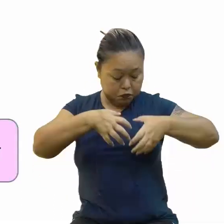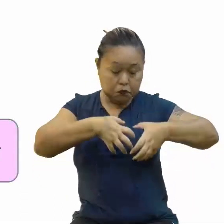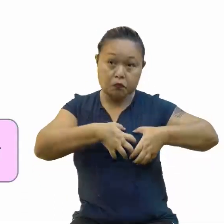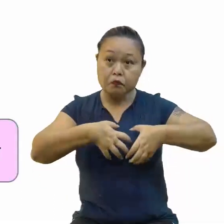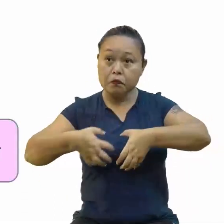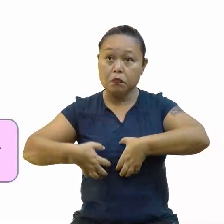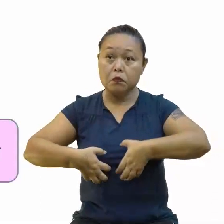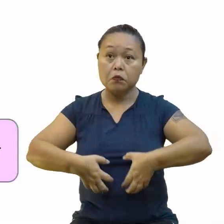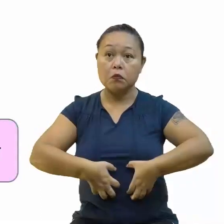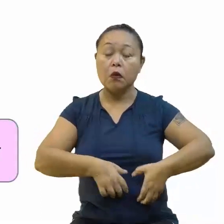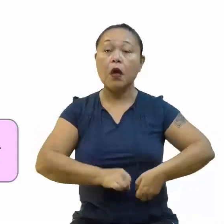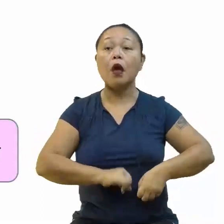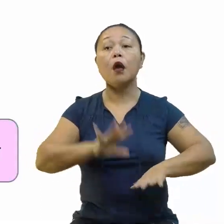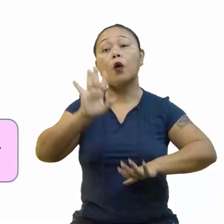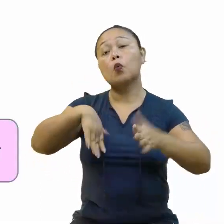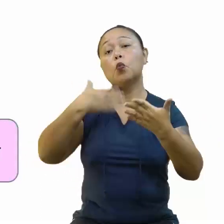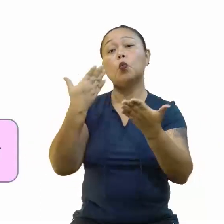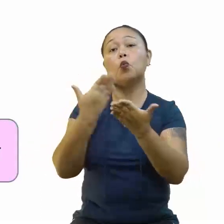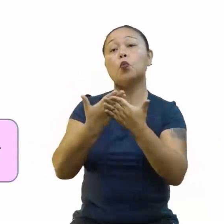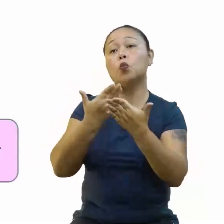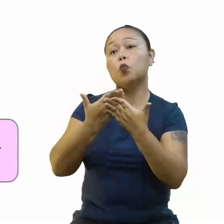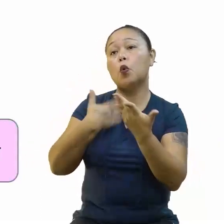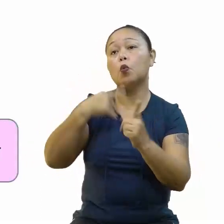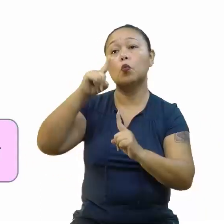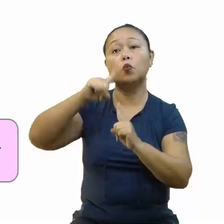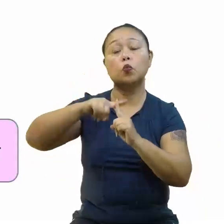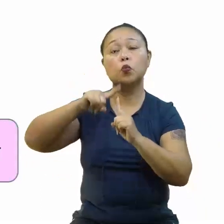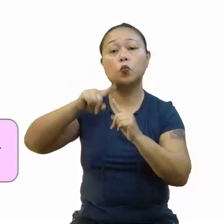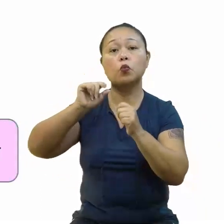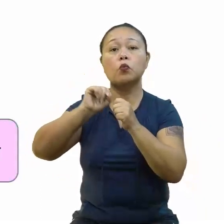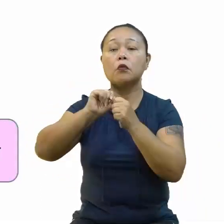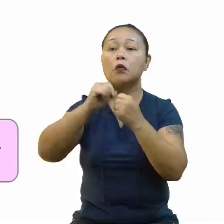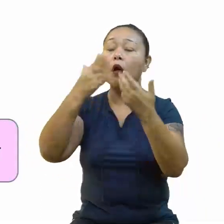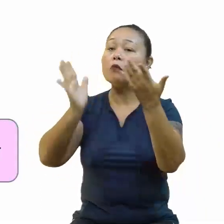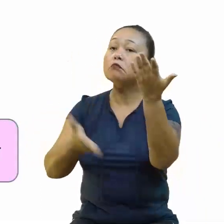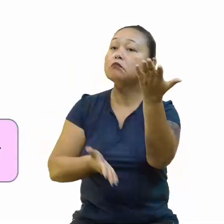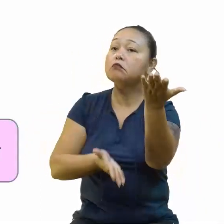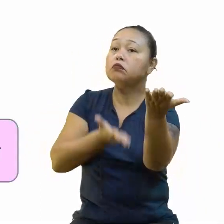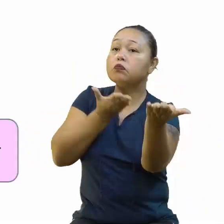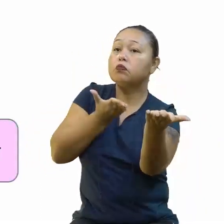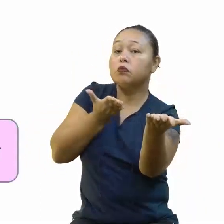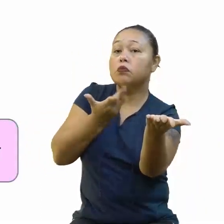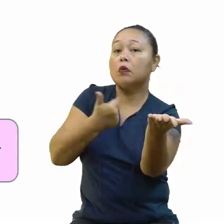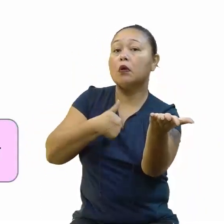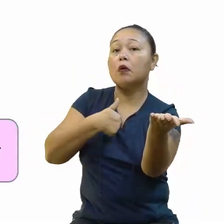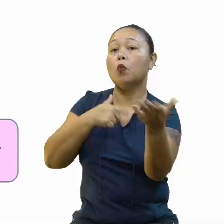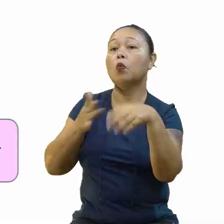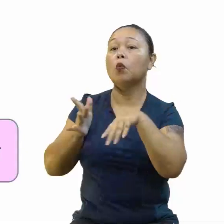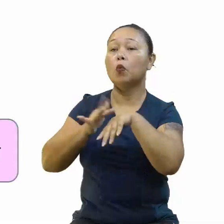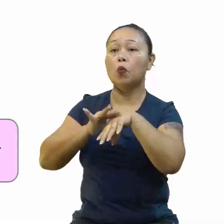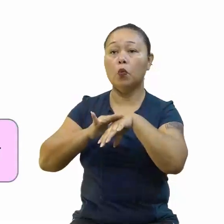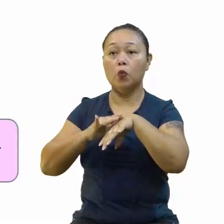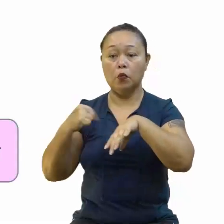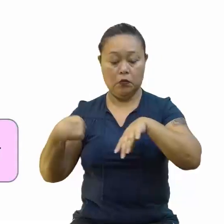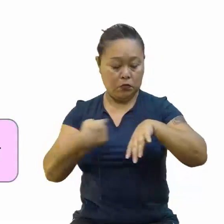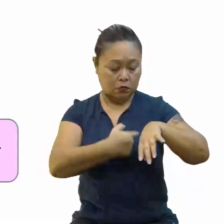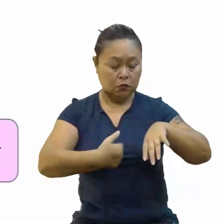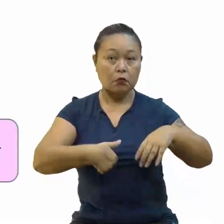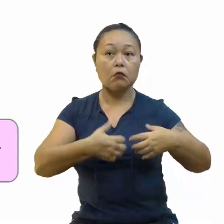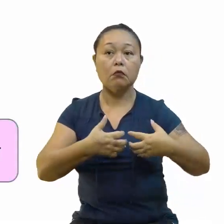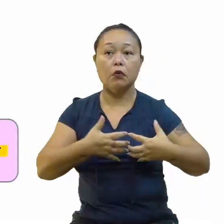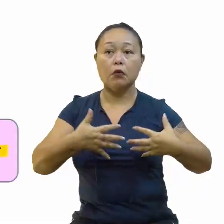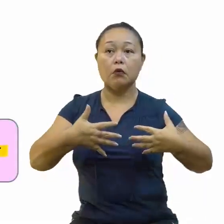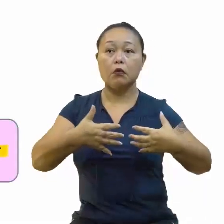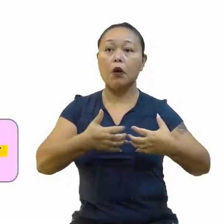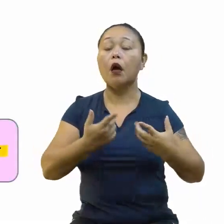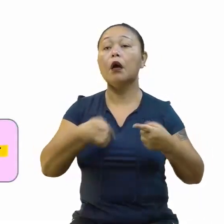tipos, né, de doenças crônicas, como a hipertensão arterial, as doenças cardiovasculares